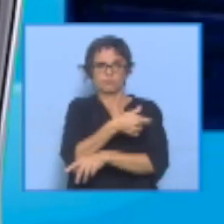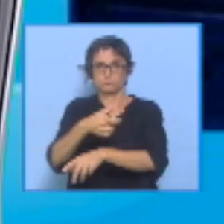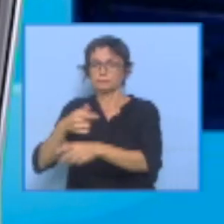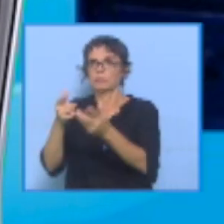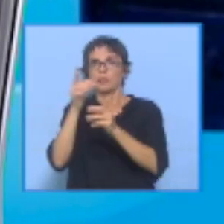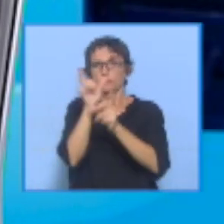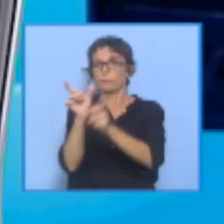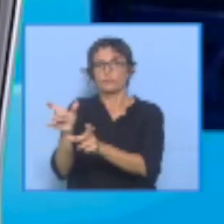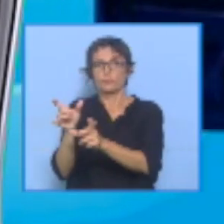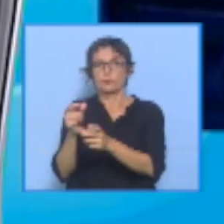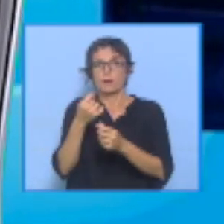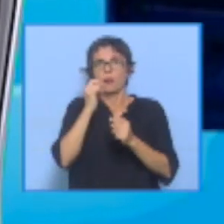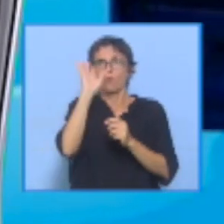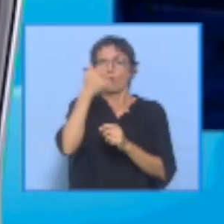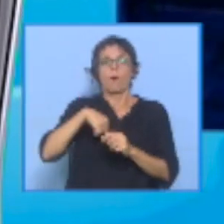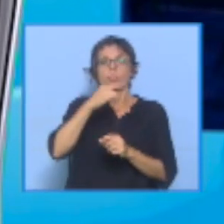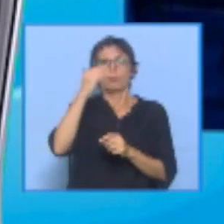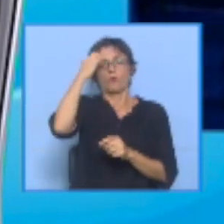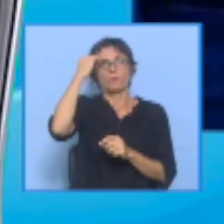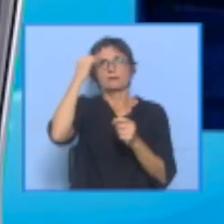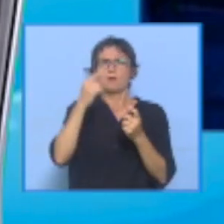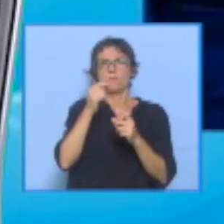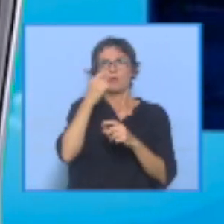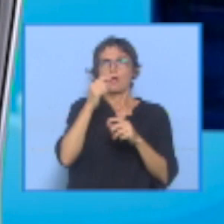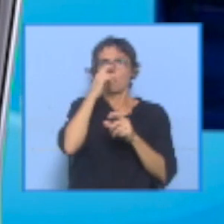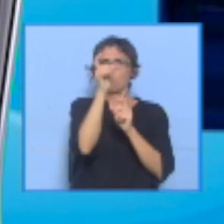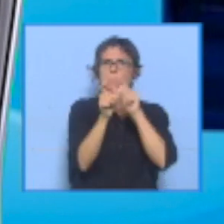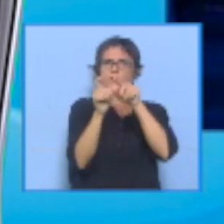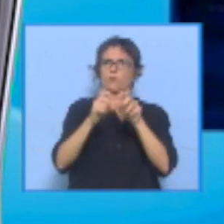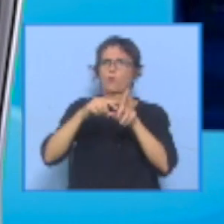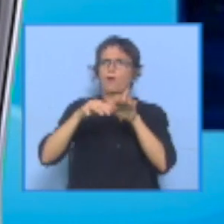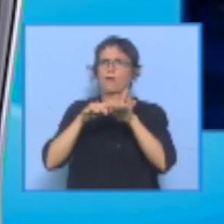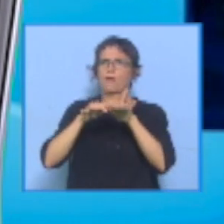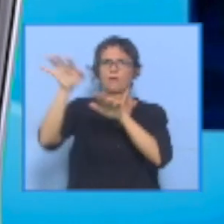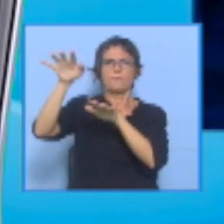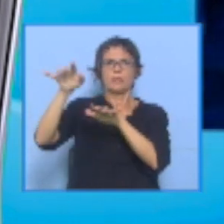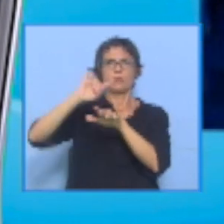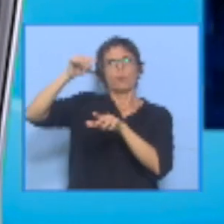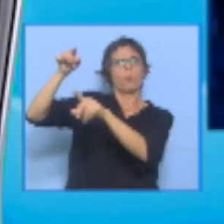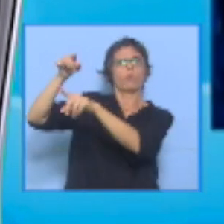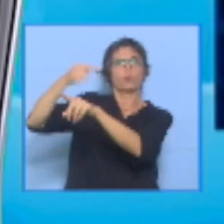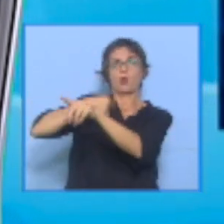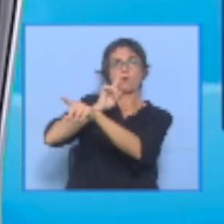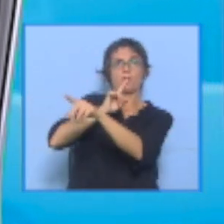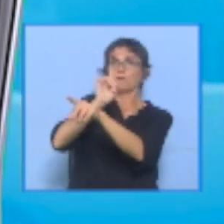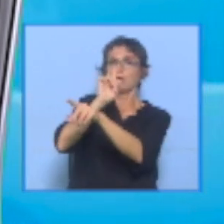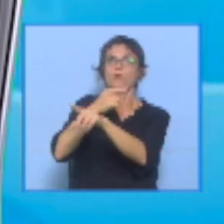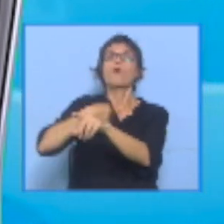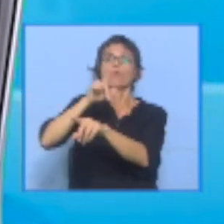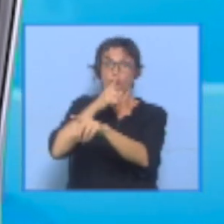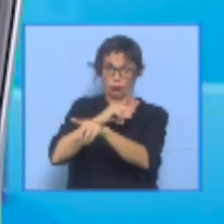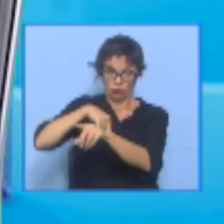são os outros, e a primeira parte da mensagem é esta mesmo. Não são só os outros, somos nós também. Temos que olhar para nós. Ao cuidar de